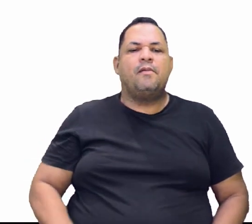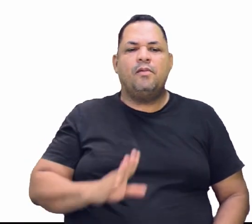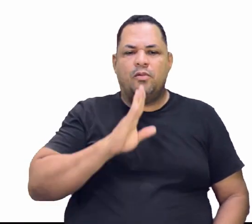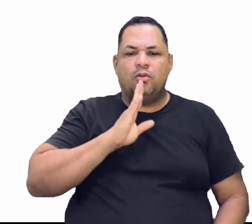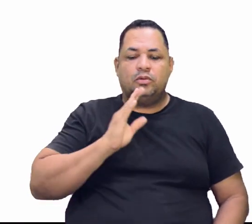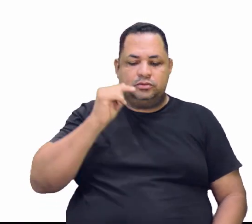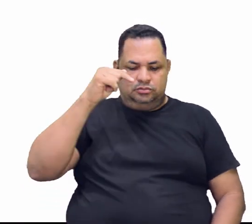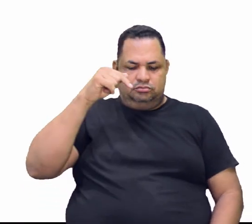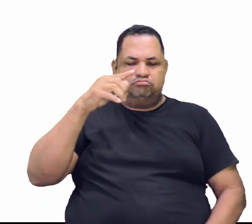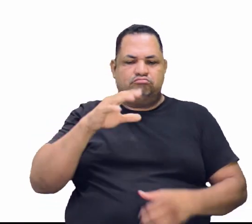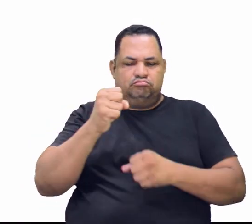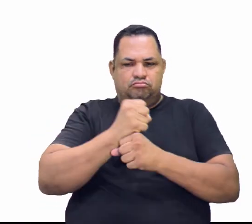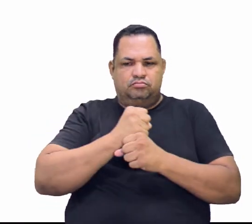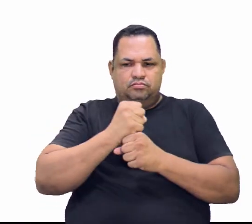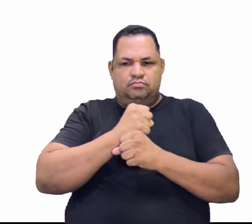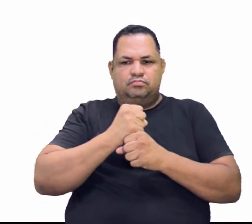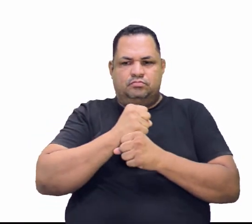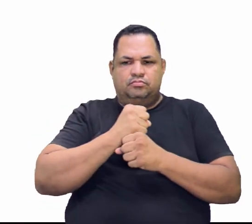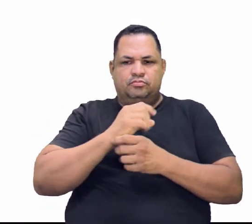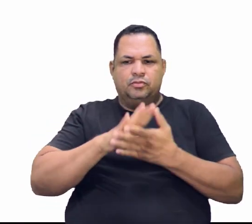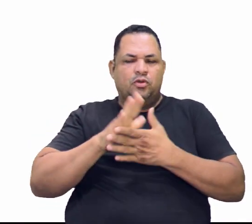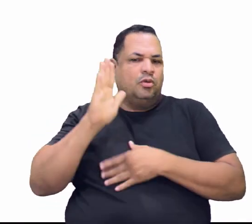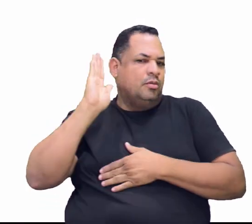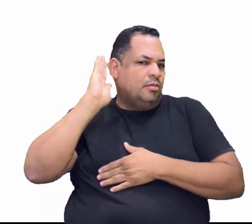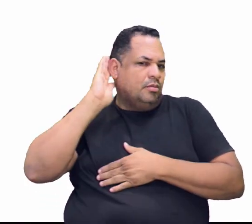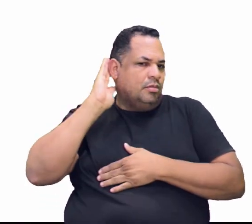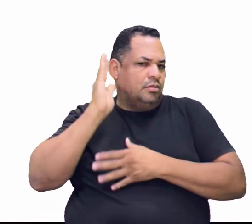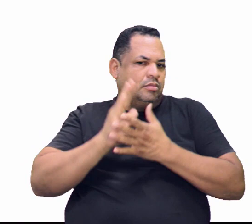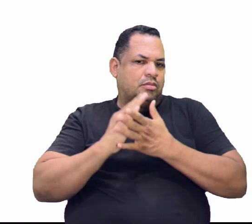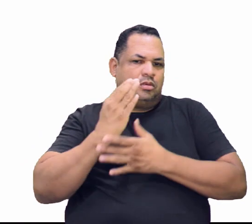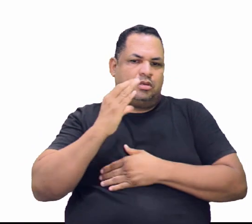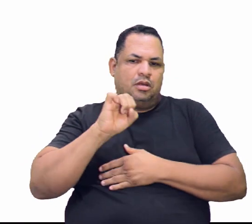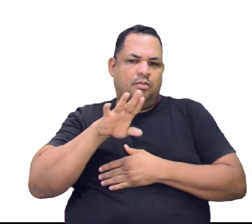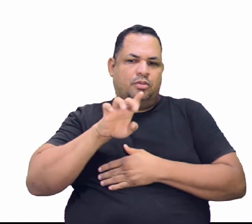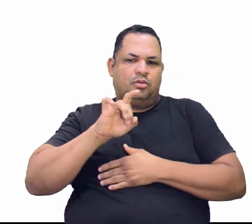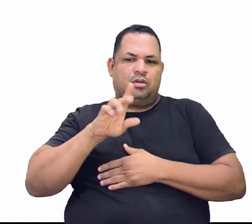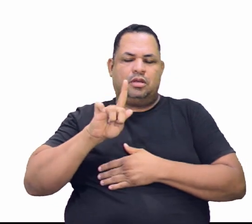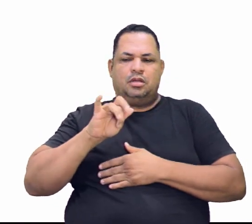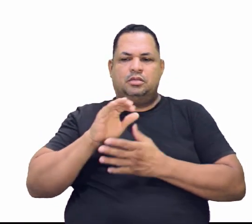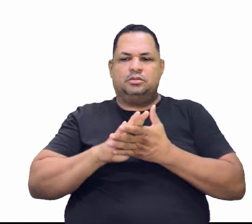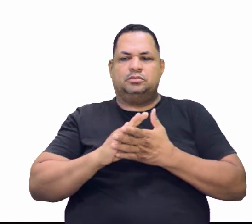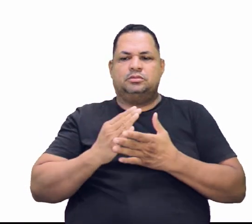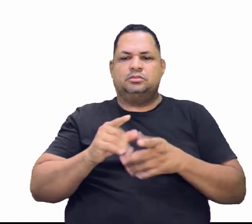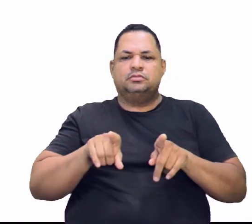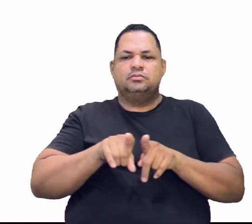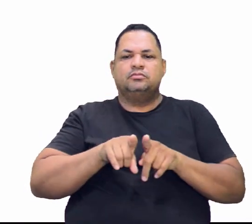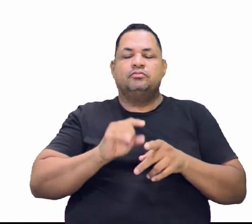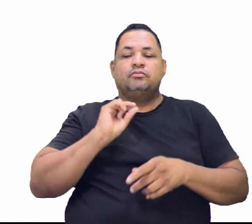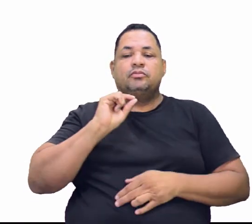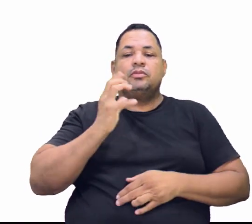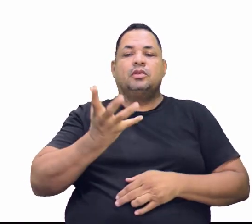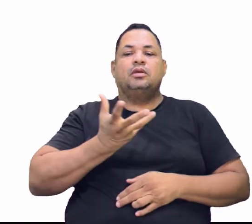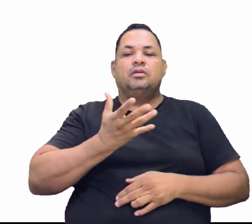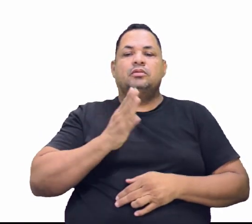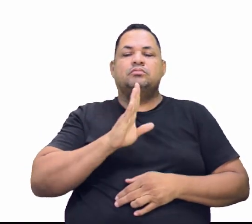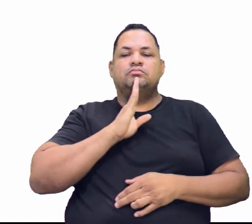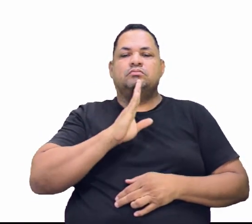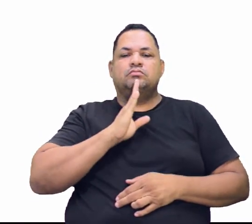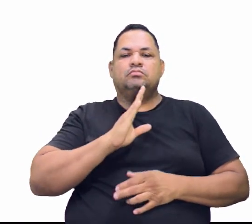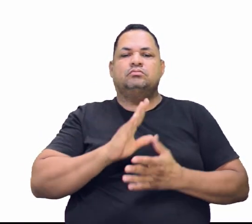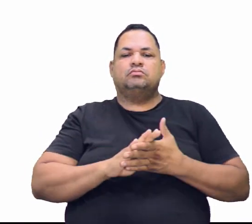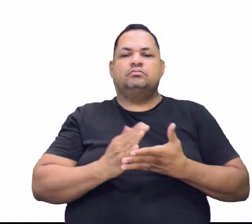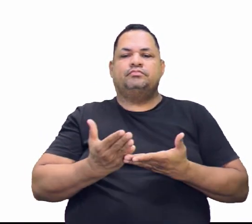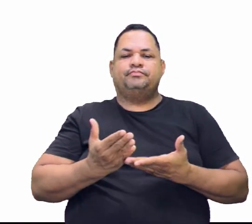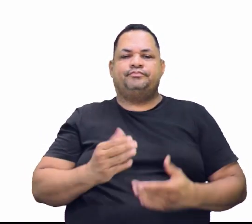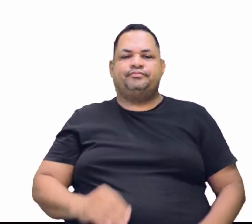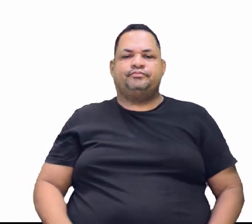ano. Eu vou para Mato Grosso, eu vou para Campo Grande, vou até em Corumbá, que eu quero conhecer de perto o Forte de